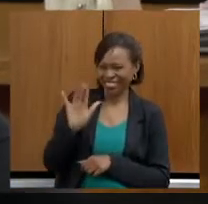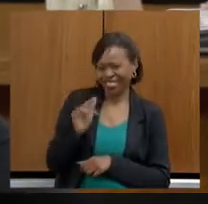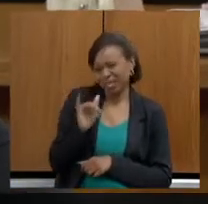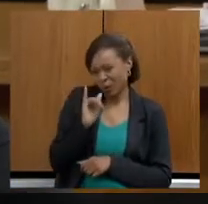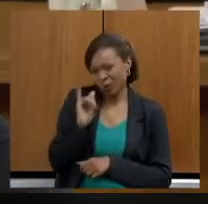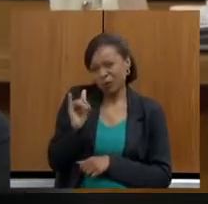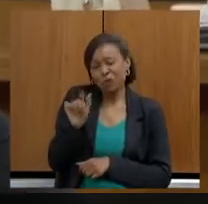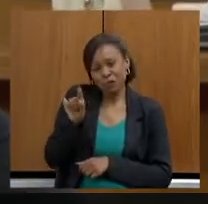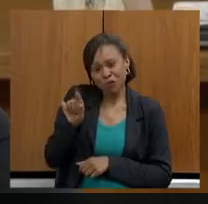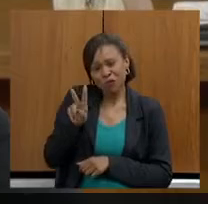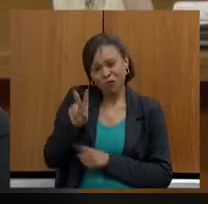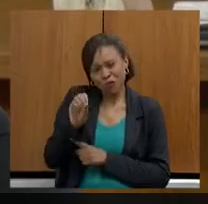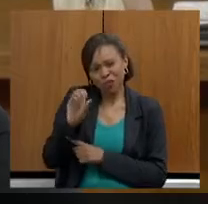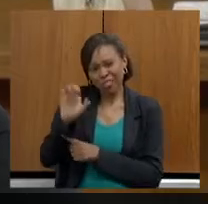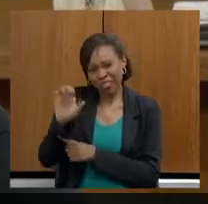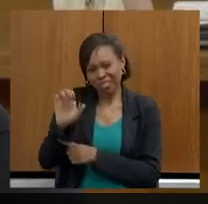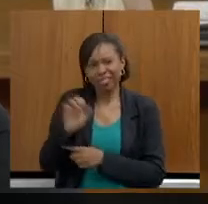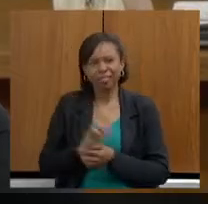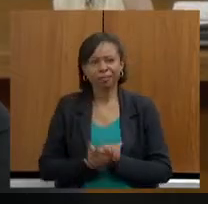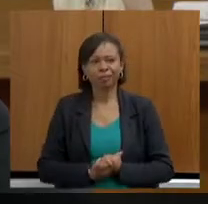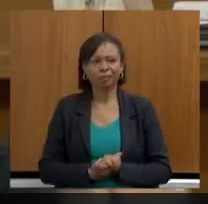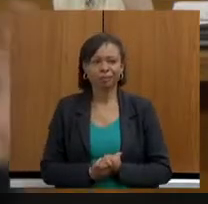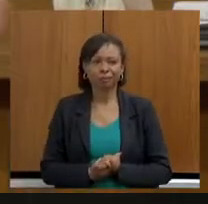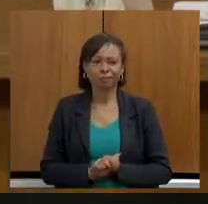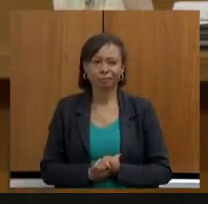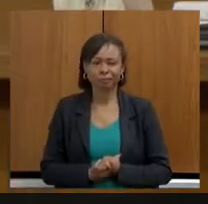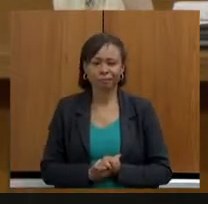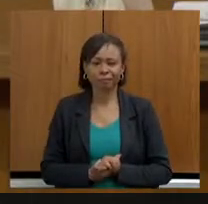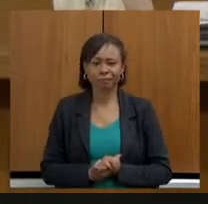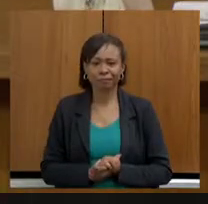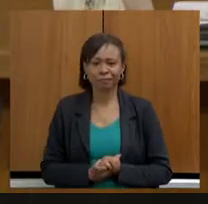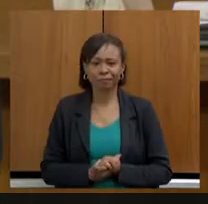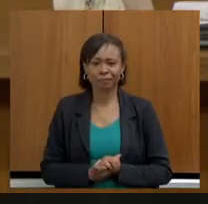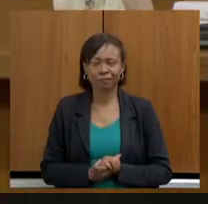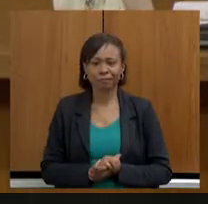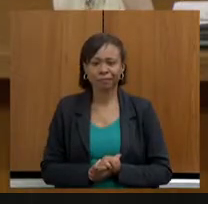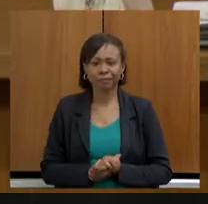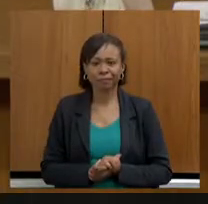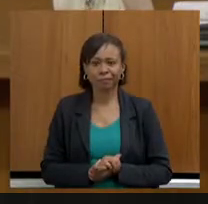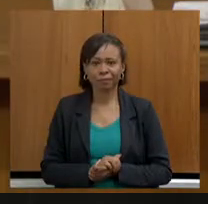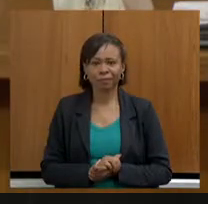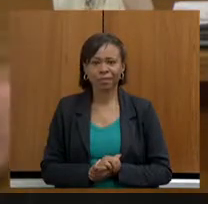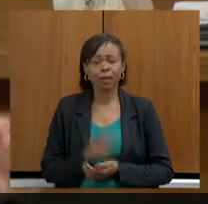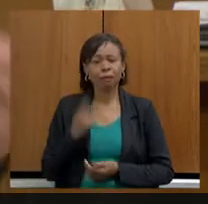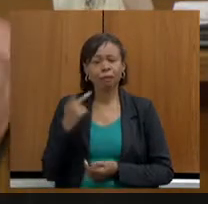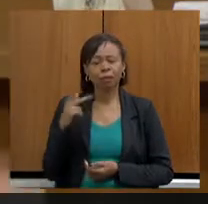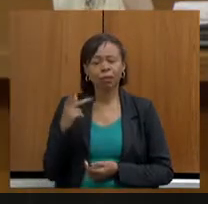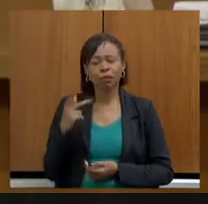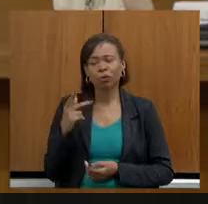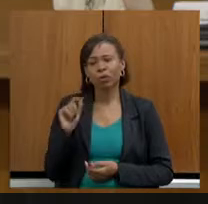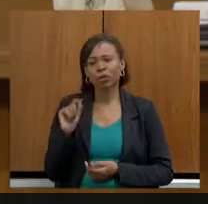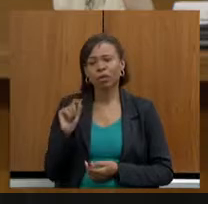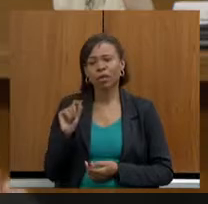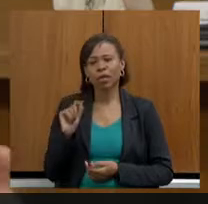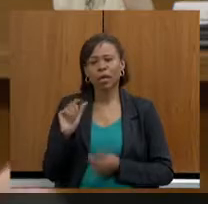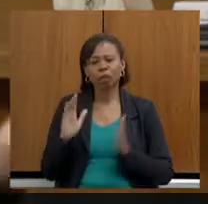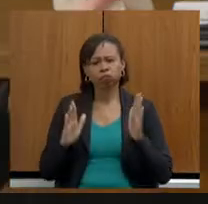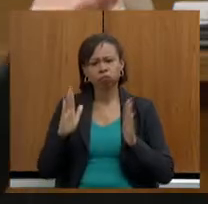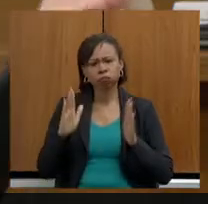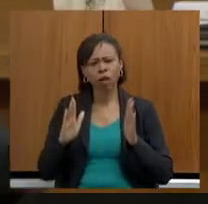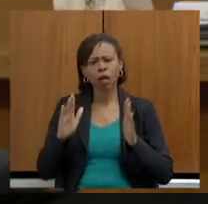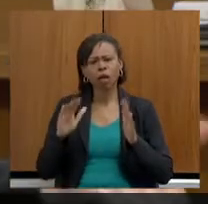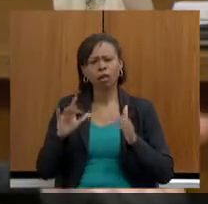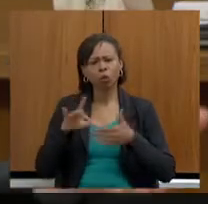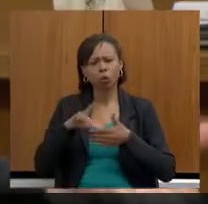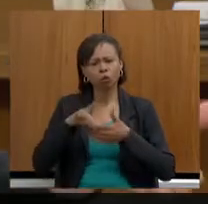pelo pela pela pela pela especificidade do seu mandato de